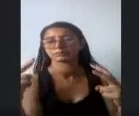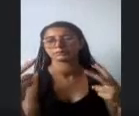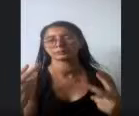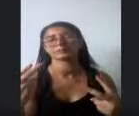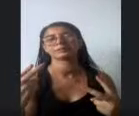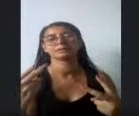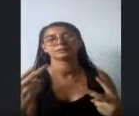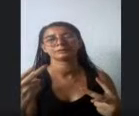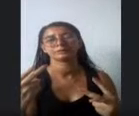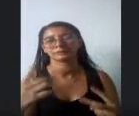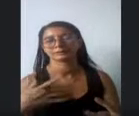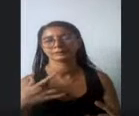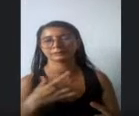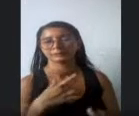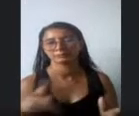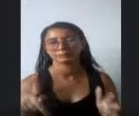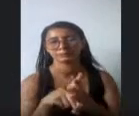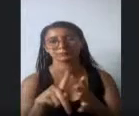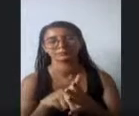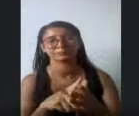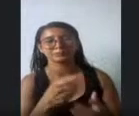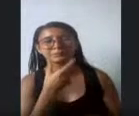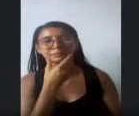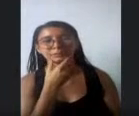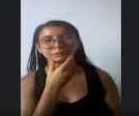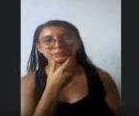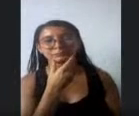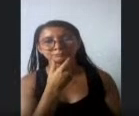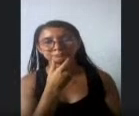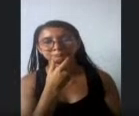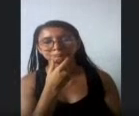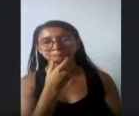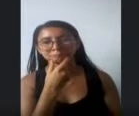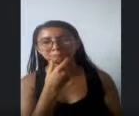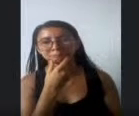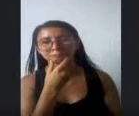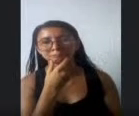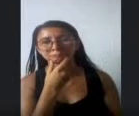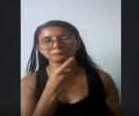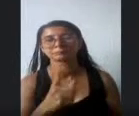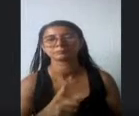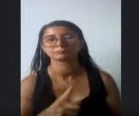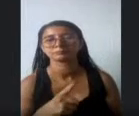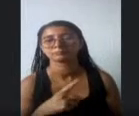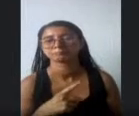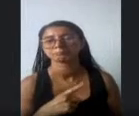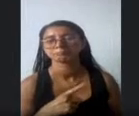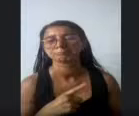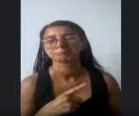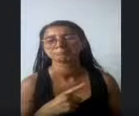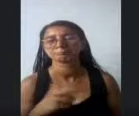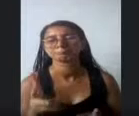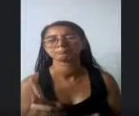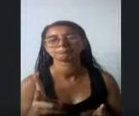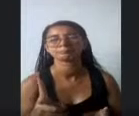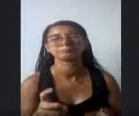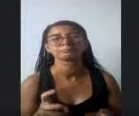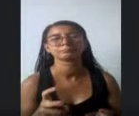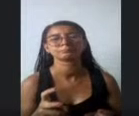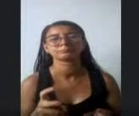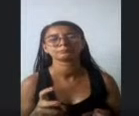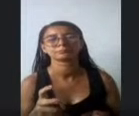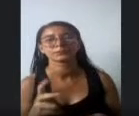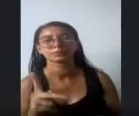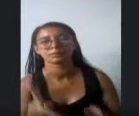quem está no território começa a perceber muitas vezes o quão determinante é a condição masculina para